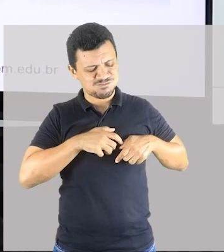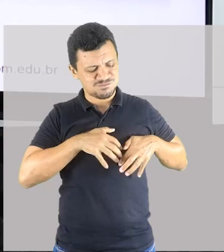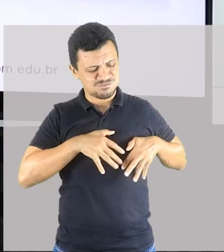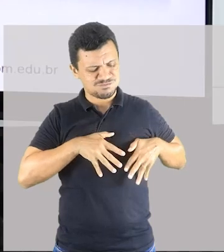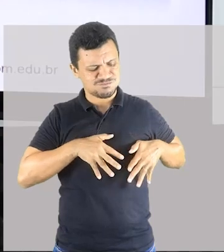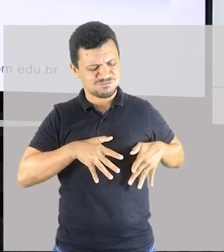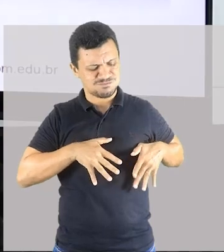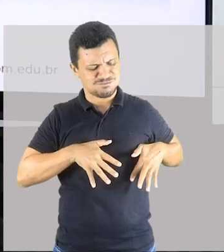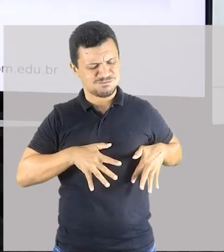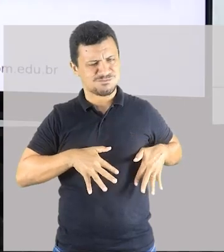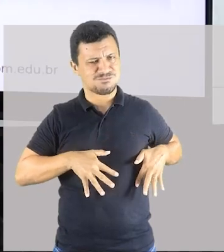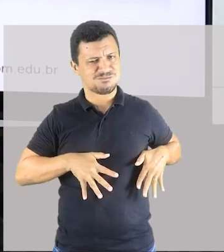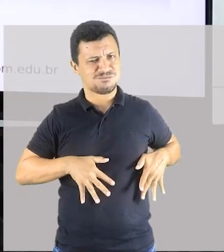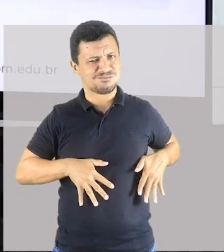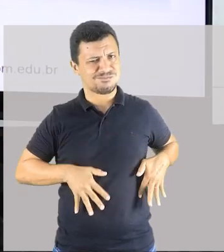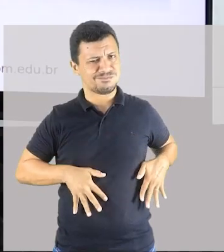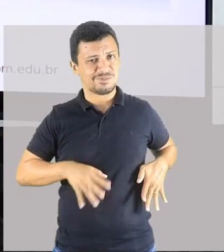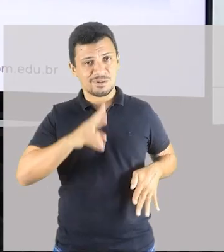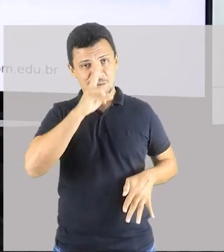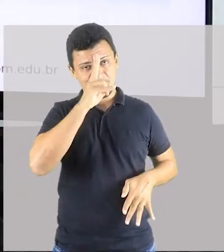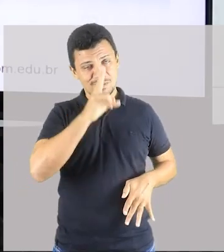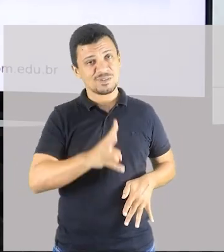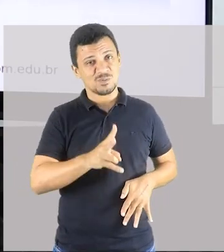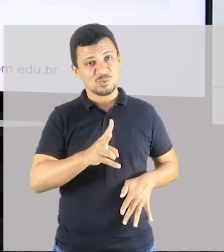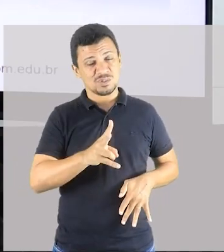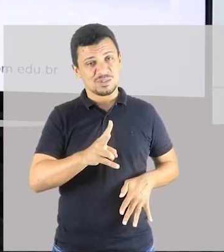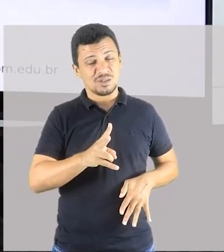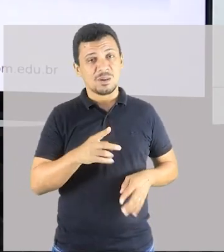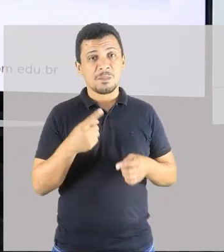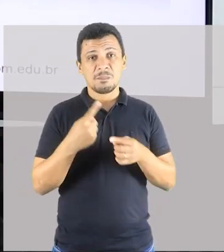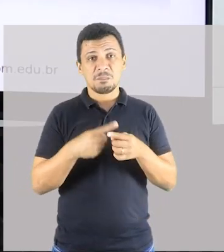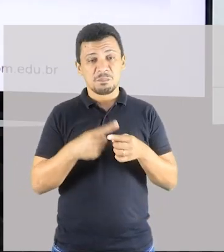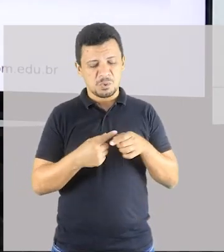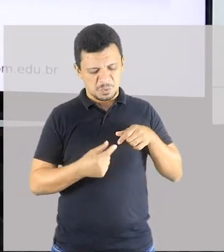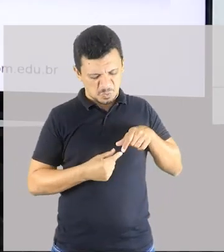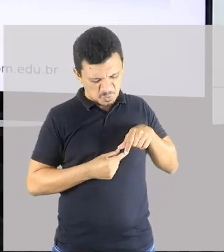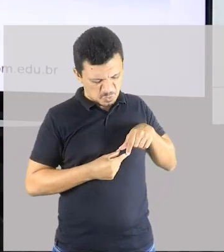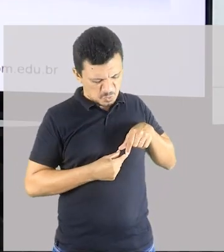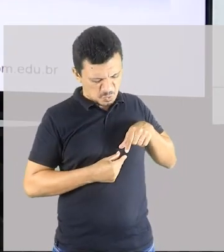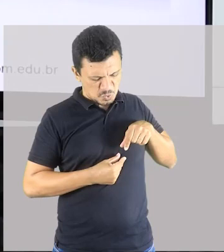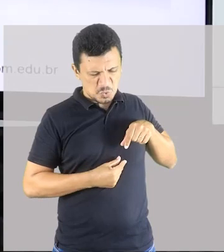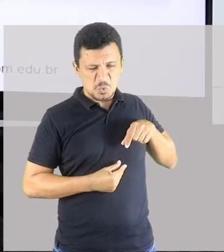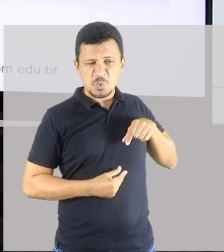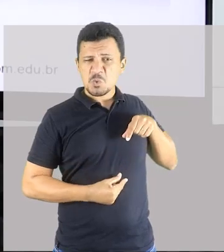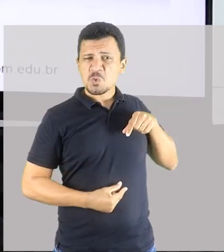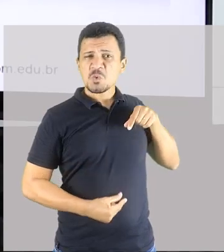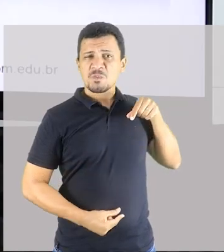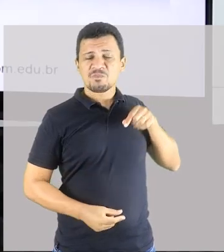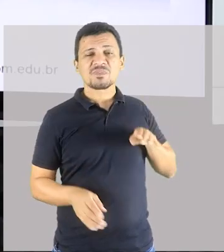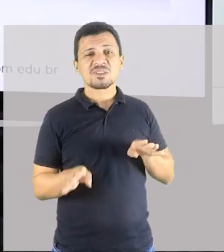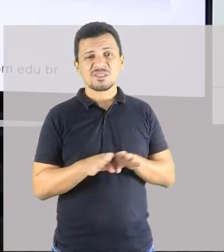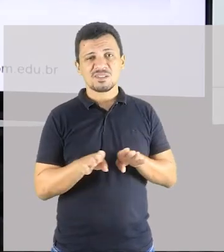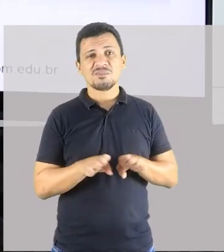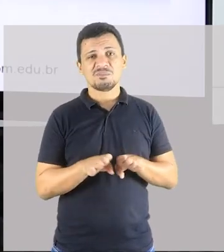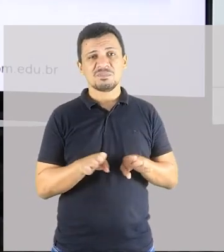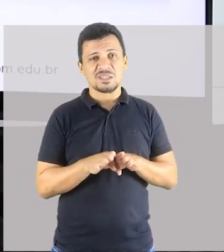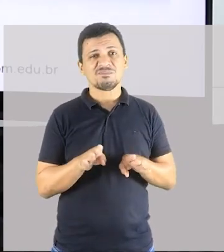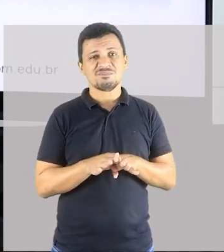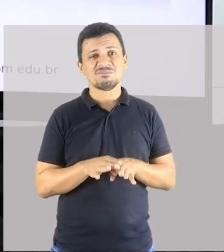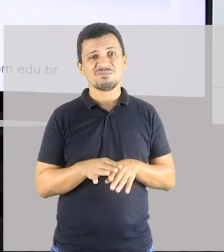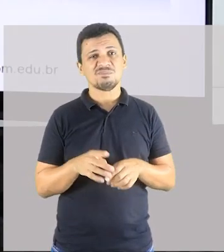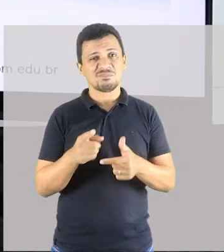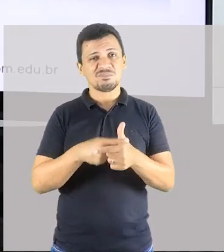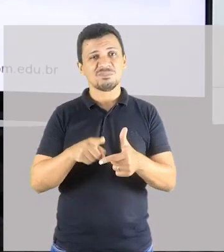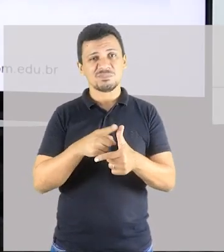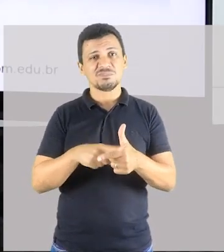aqueles vasos que estão constringidos devido a essa hipertrofia desse vaso. Então é outro malefício que vai ser